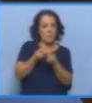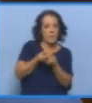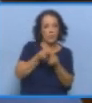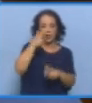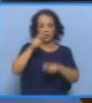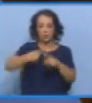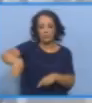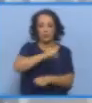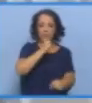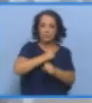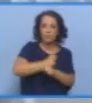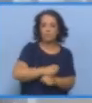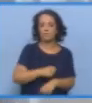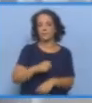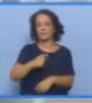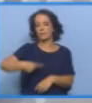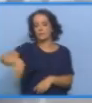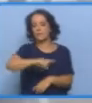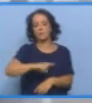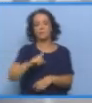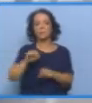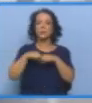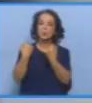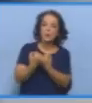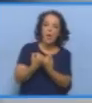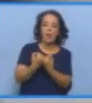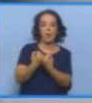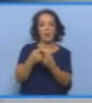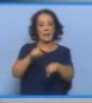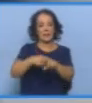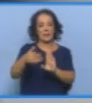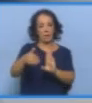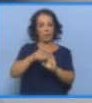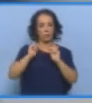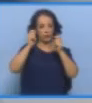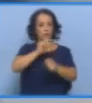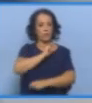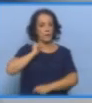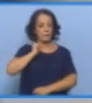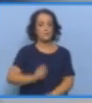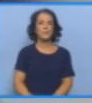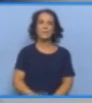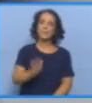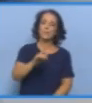trabalhadores, próximo das causas sociais, quando o ordenou? Não, nos primeiros tempos da sua presença em Setúbal,